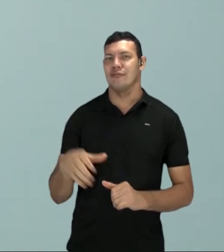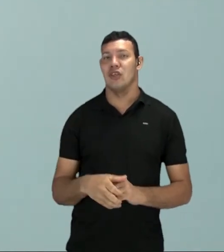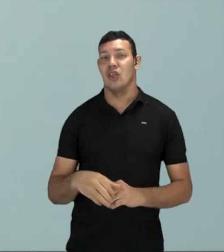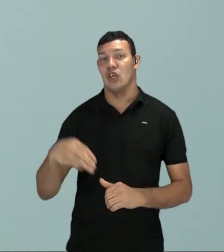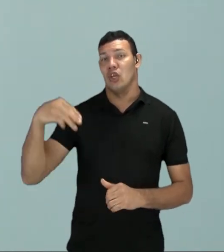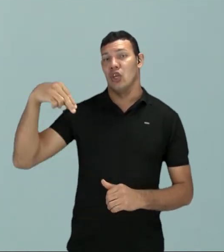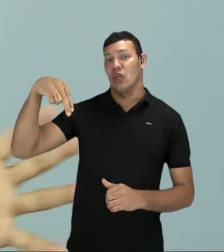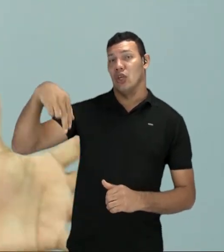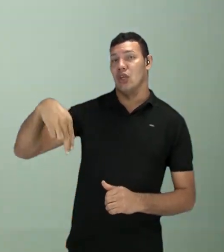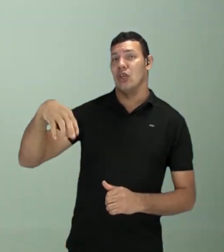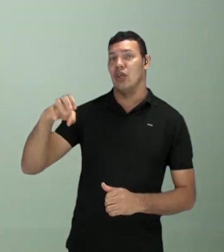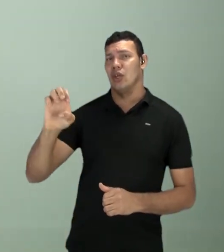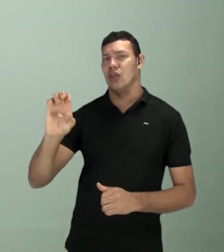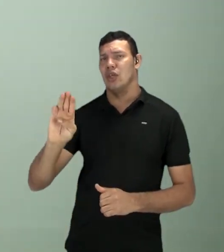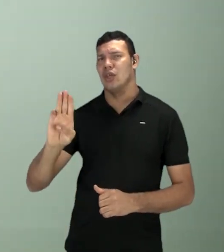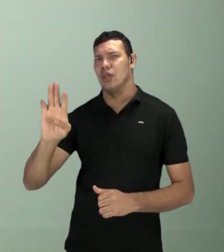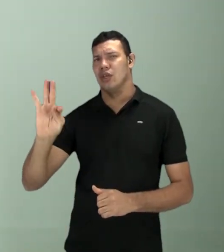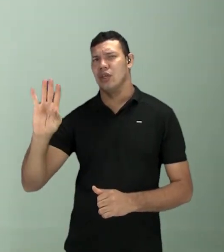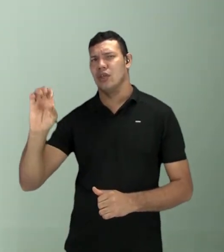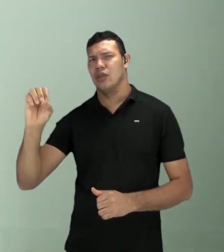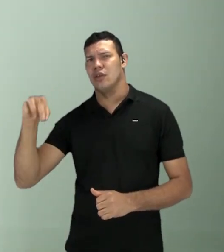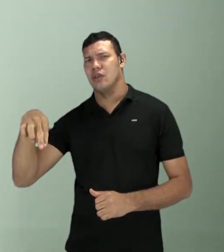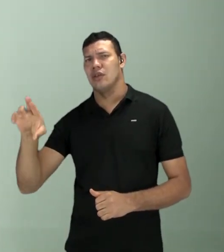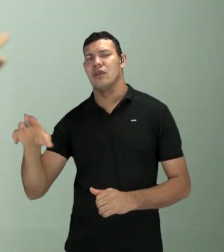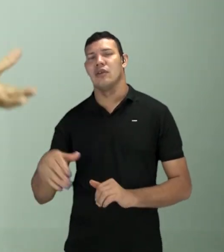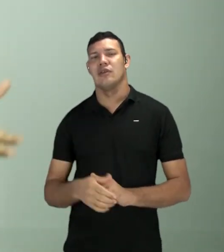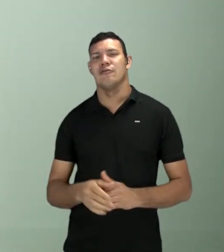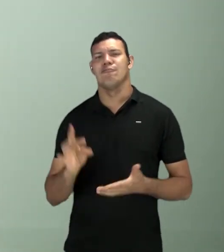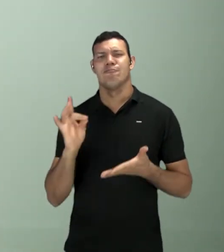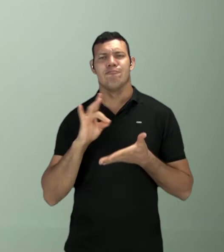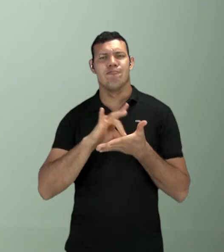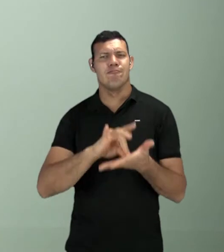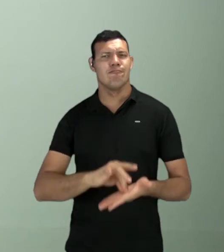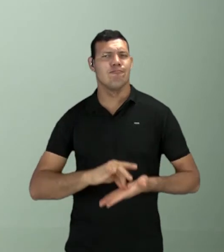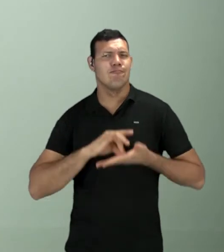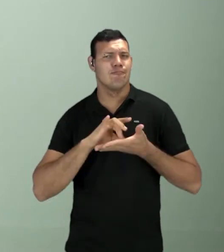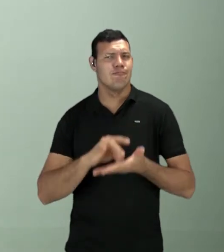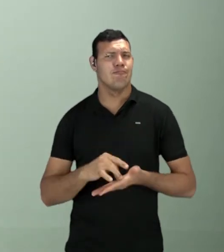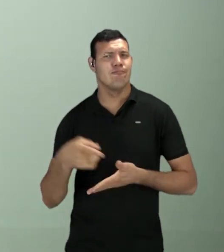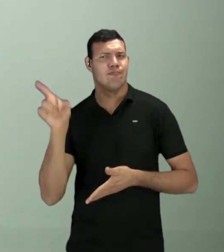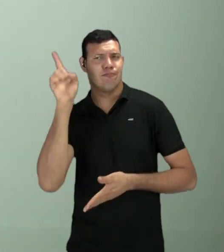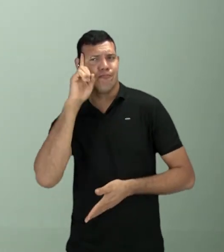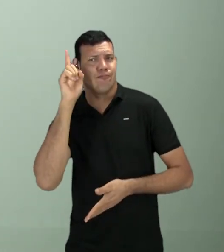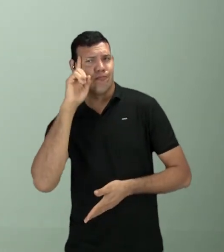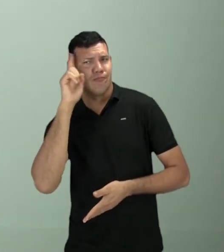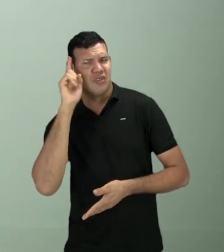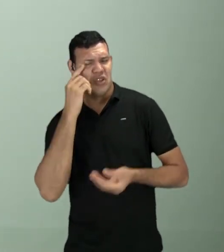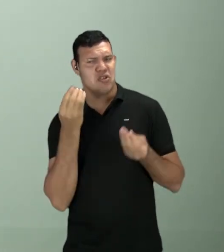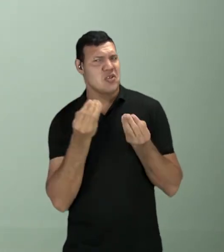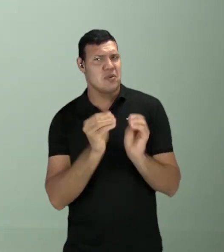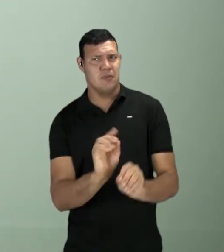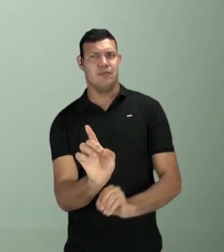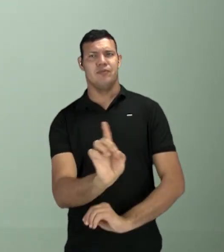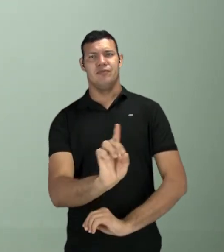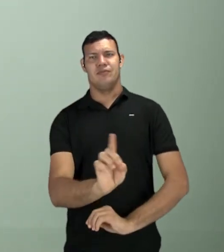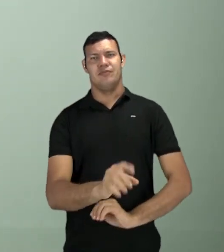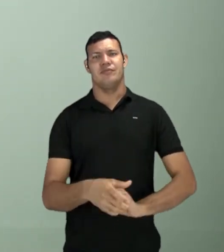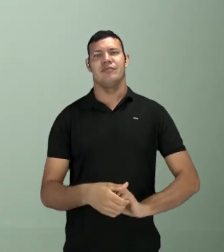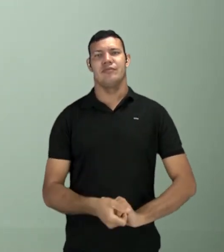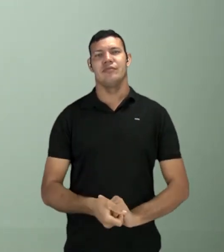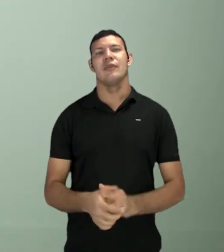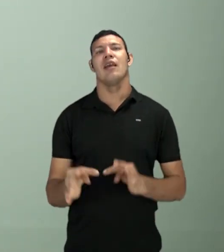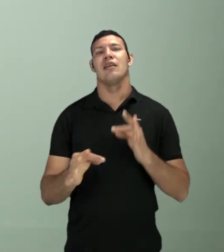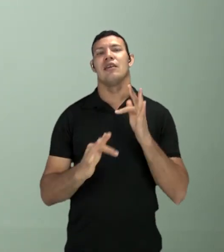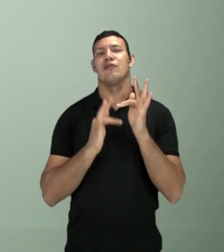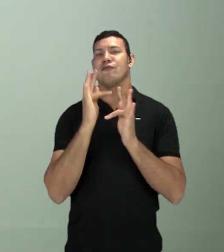de Newton, estuda o mundo macro, o mundo que nós vivemos, a realidade dos fenômenos no nosso dia a dia, e ela não é aplicada. No entanto, essa